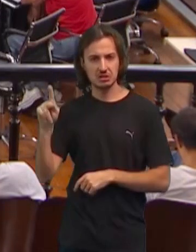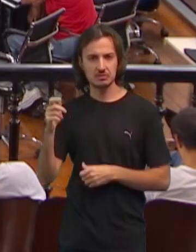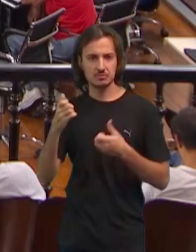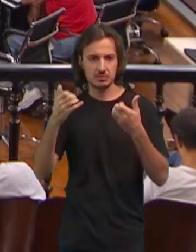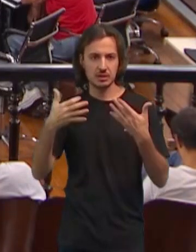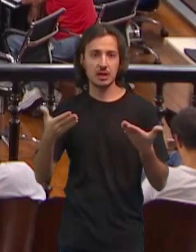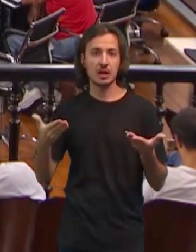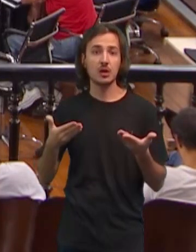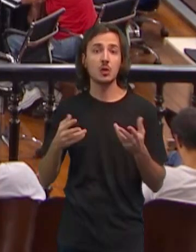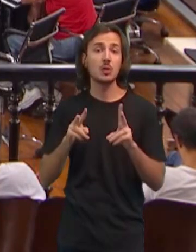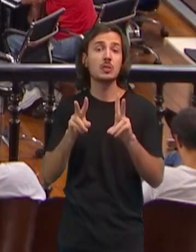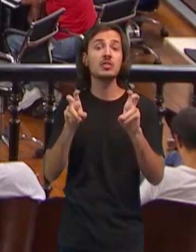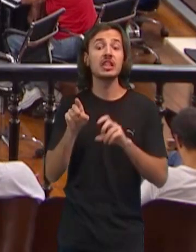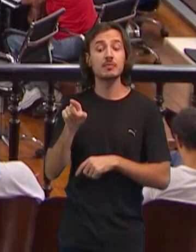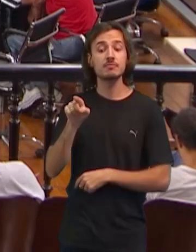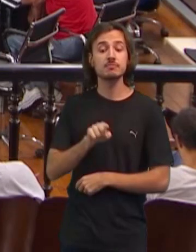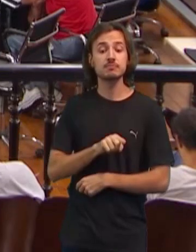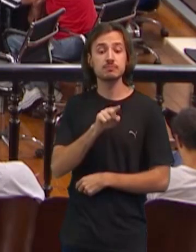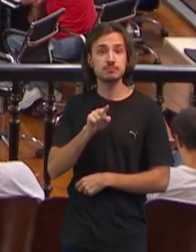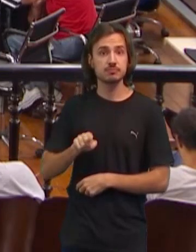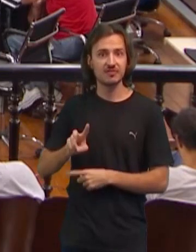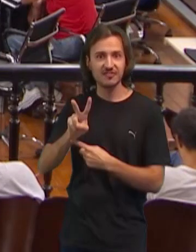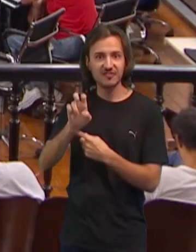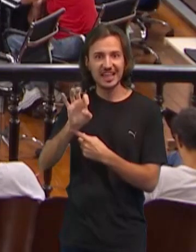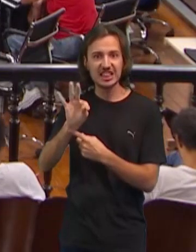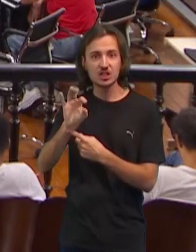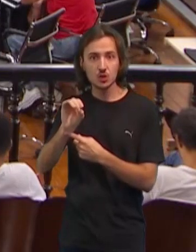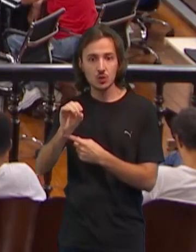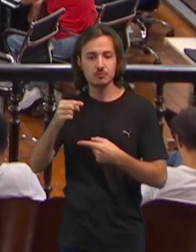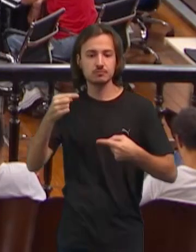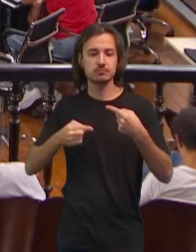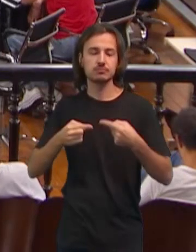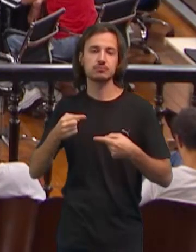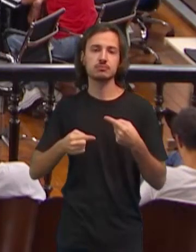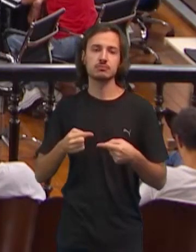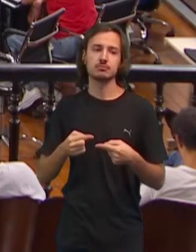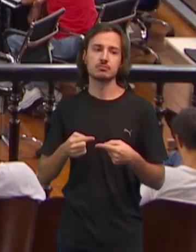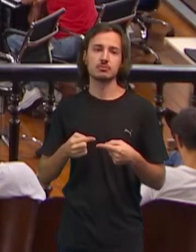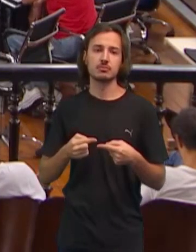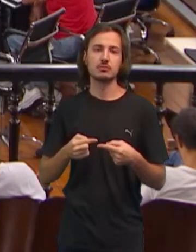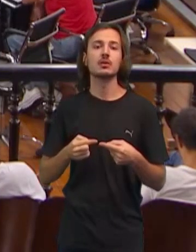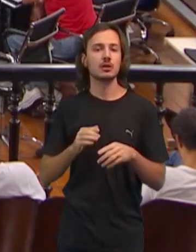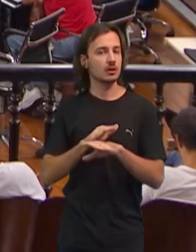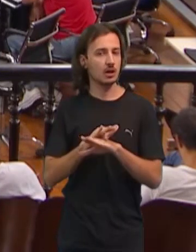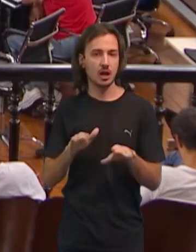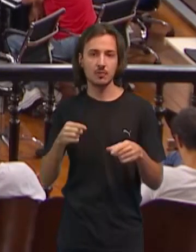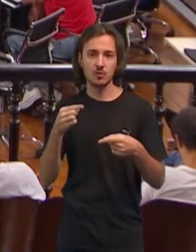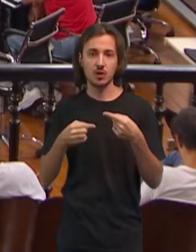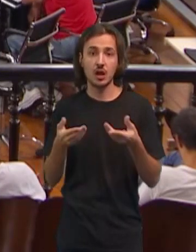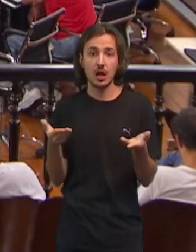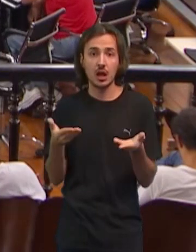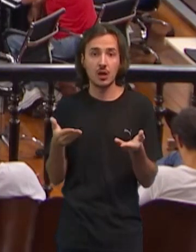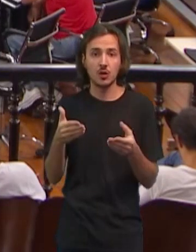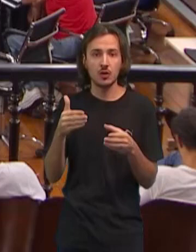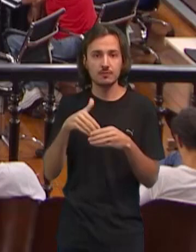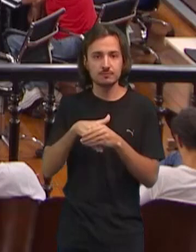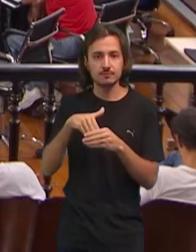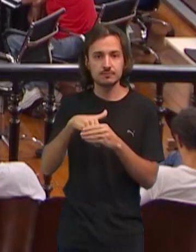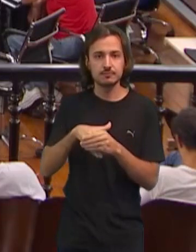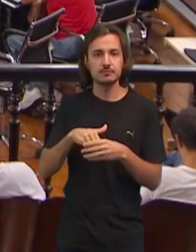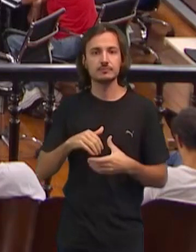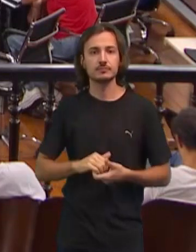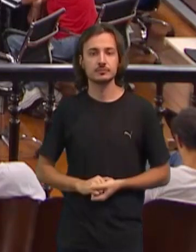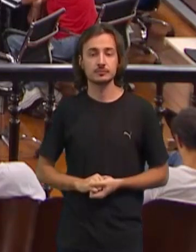sobre ele. O veto continua em discussão, encerrada a discussão, vamos colocar em votação.